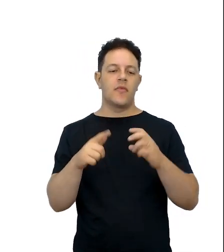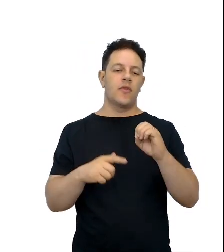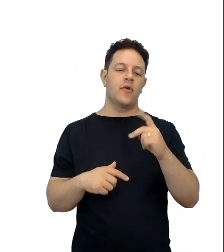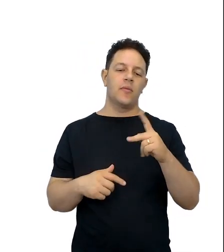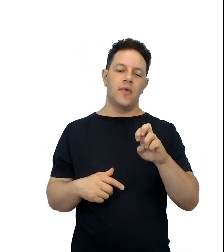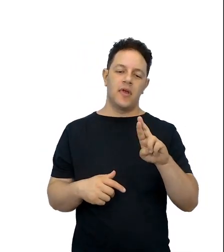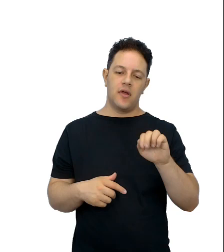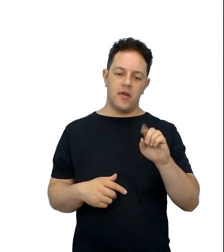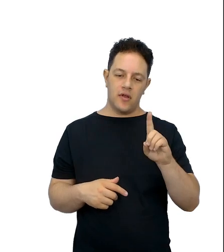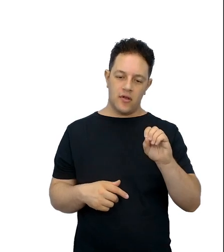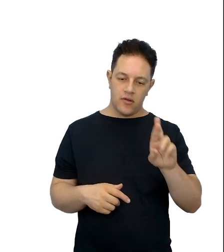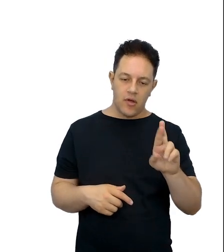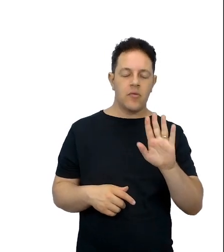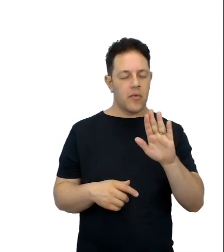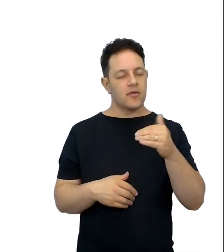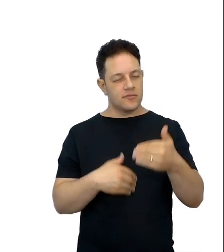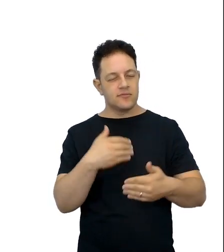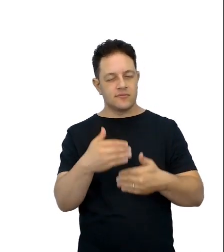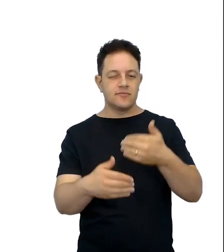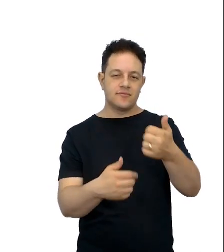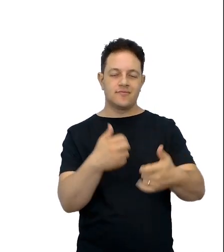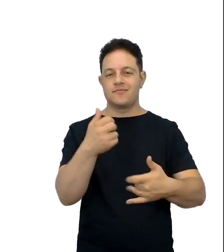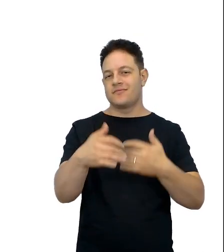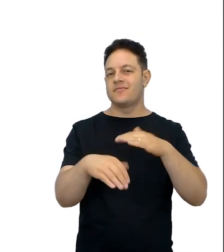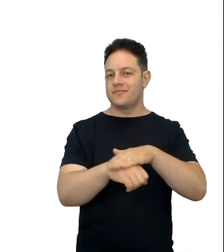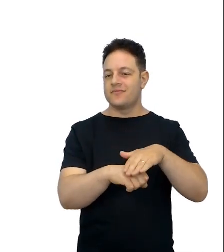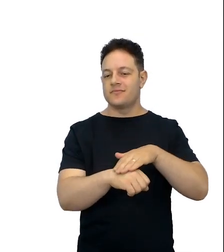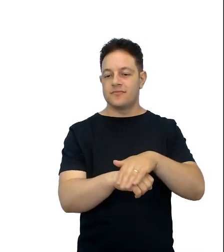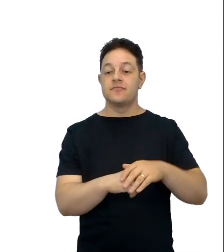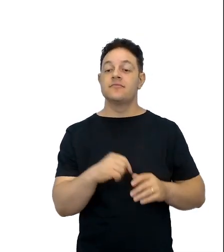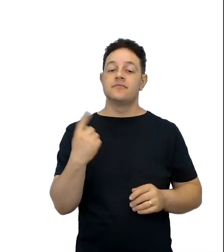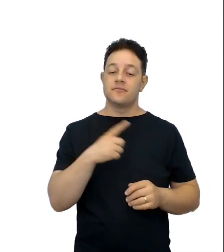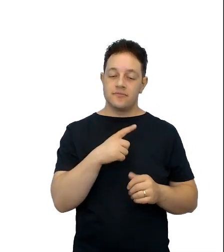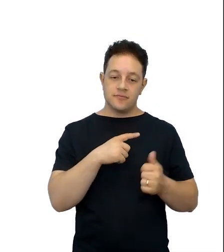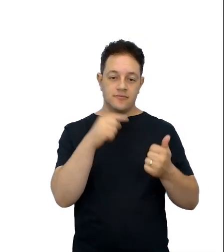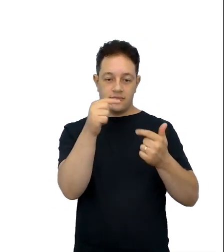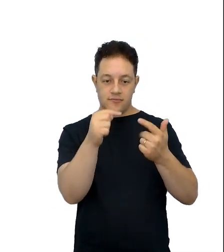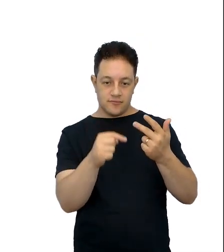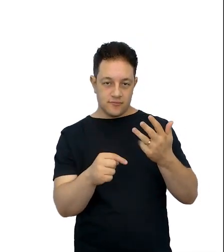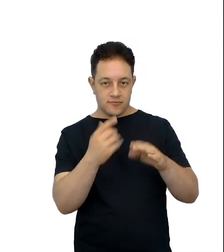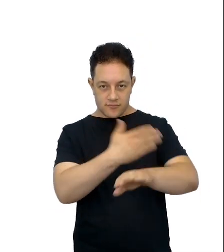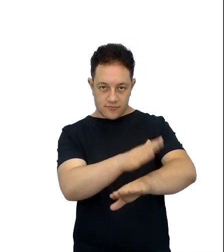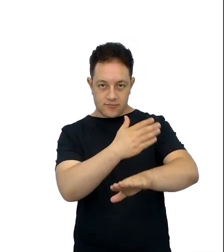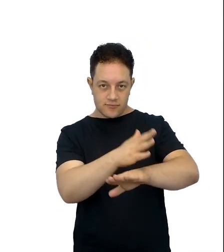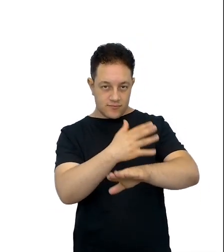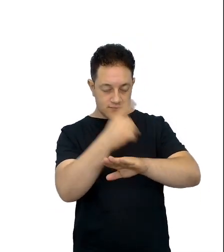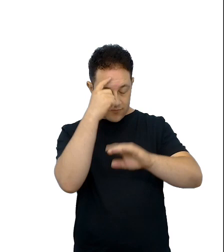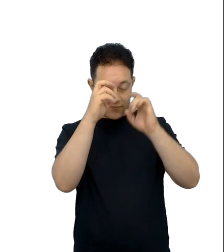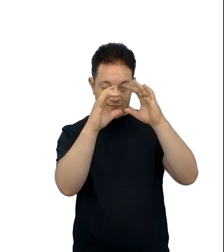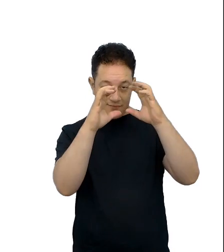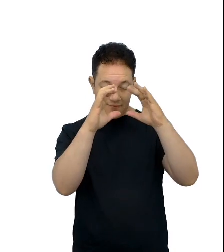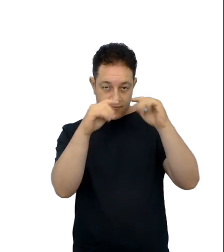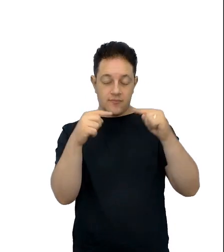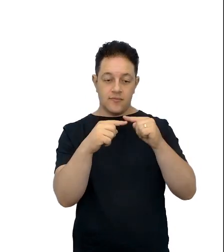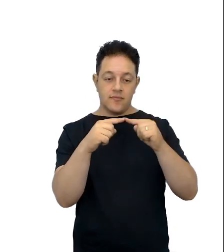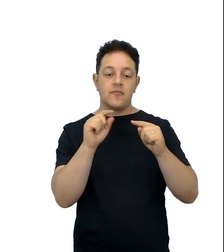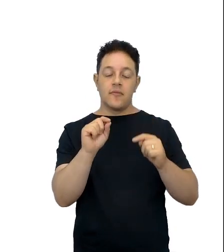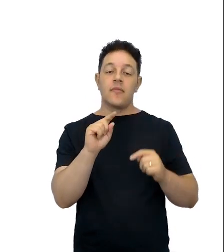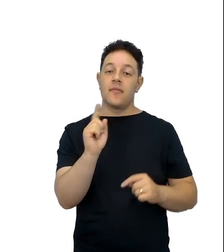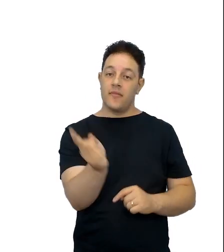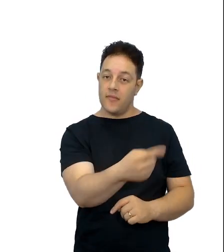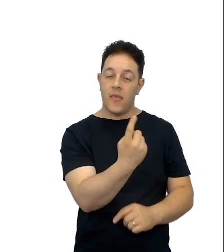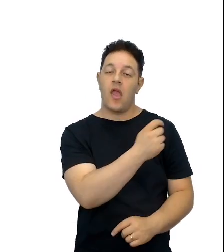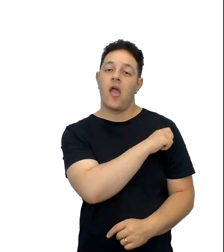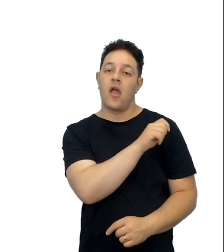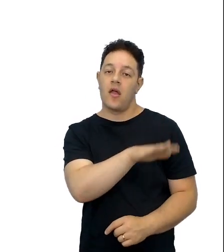gente vai conversar um pouquinho. Então, aqui os processos cognitivos que estão envolvendo essa habilidade, os estudantes